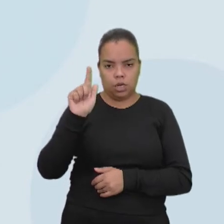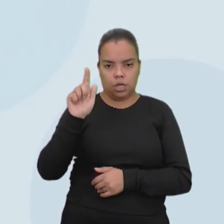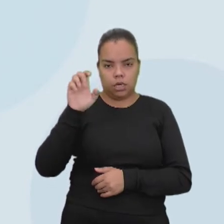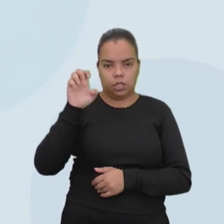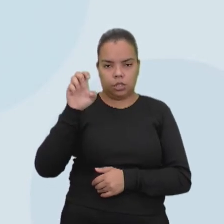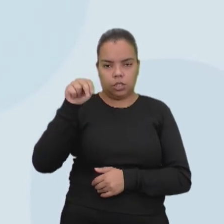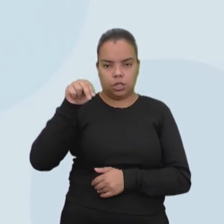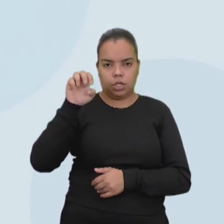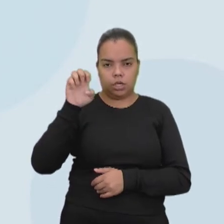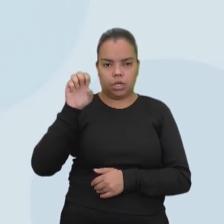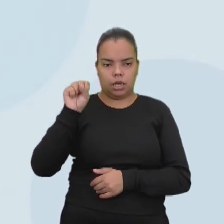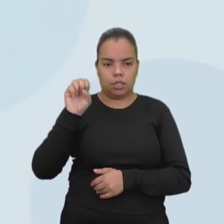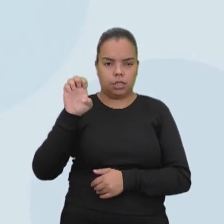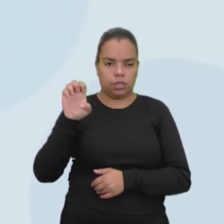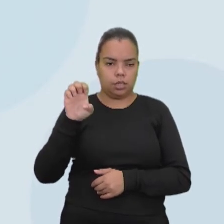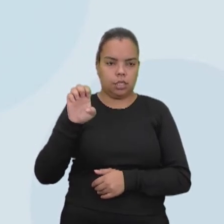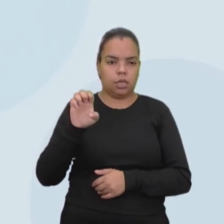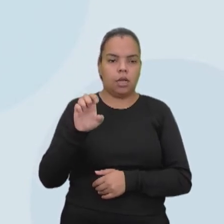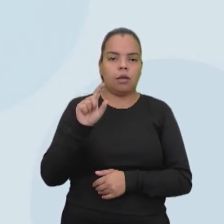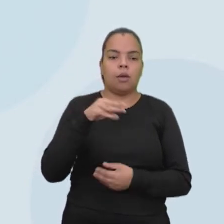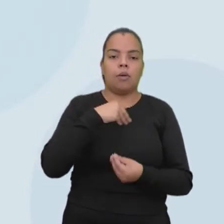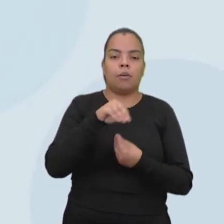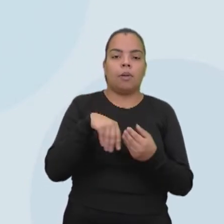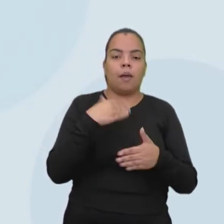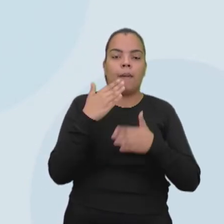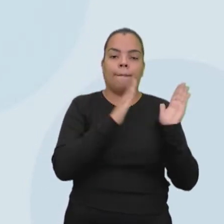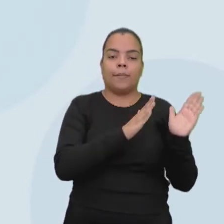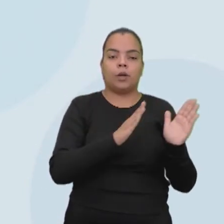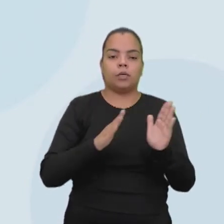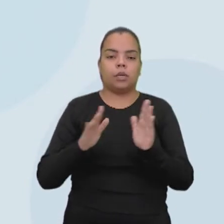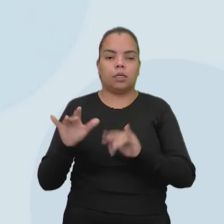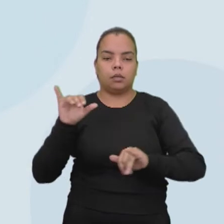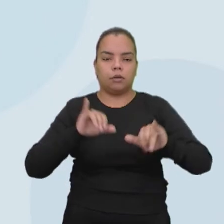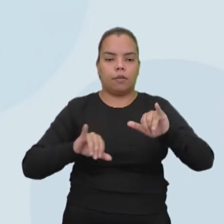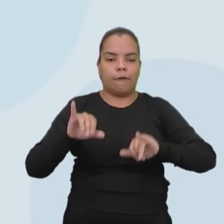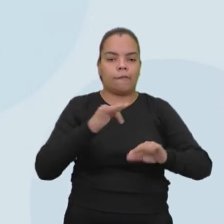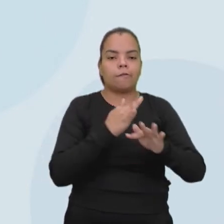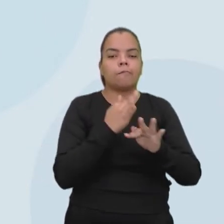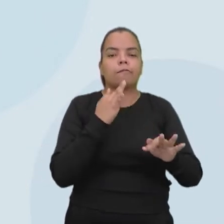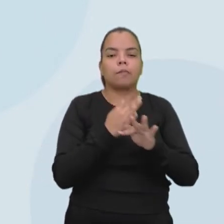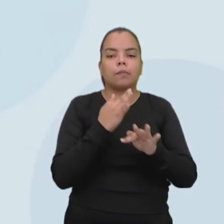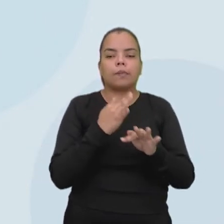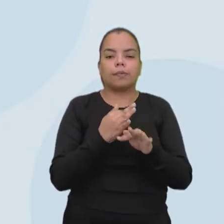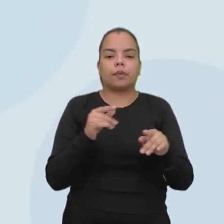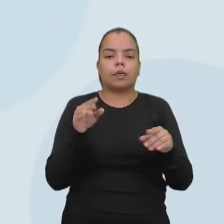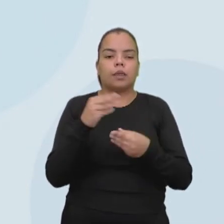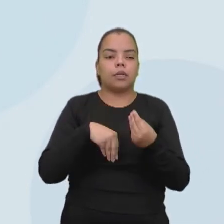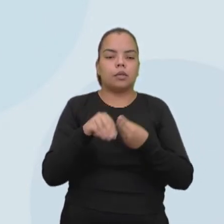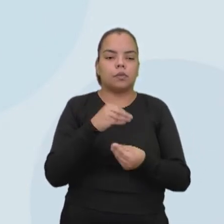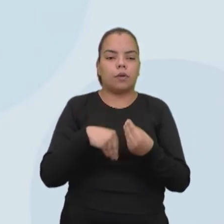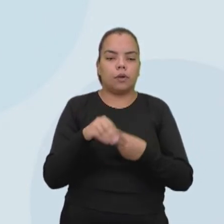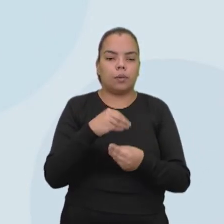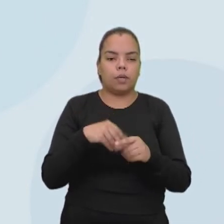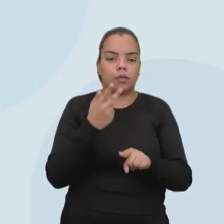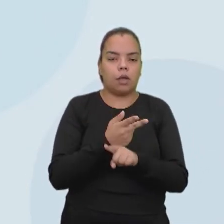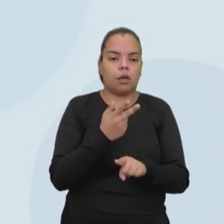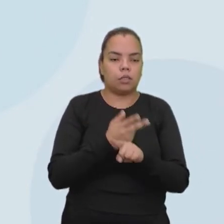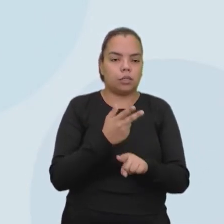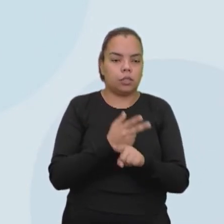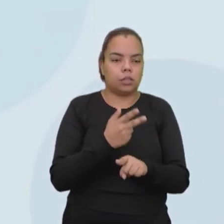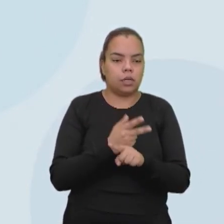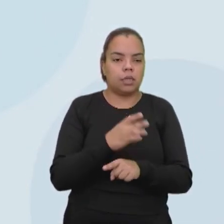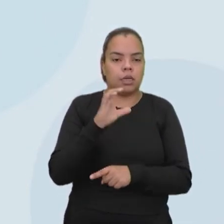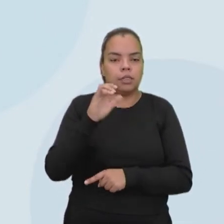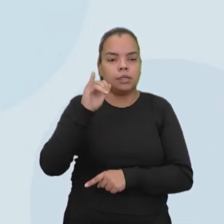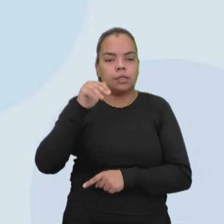e químico que transforma os sedimentos em rochas sedimentares. Então nós temos aí a